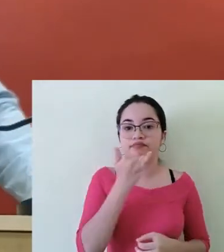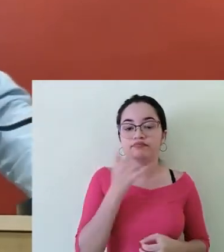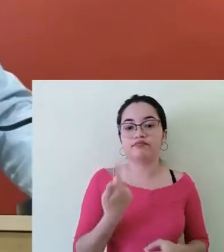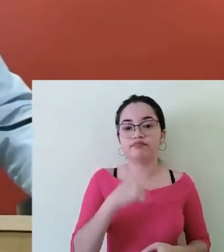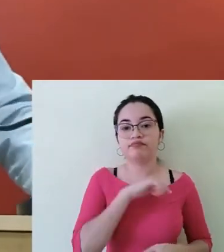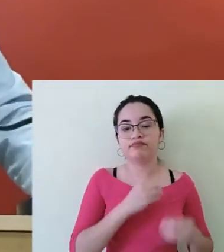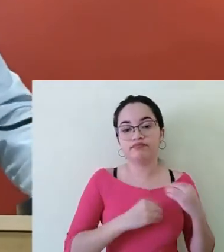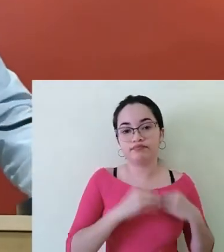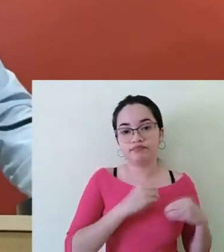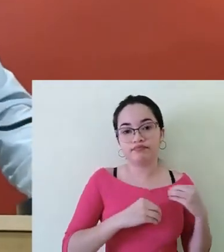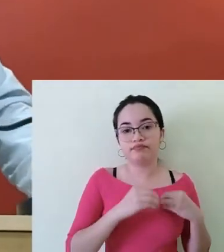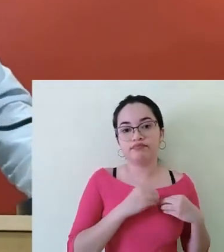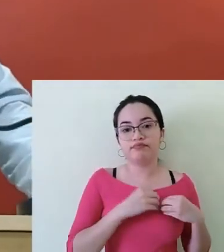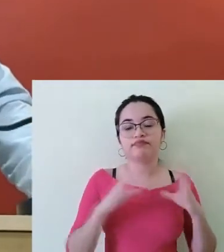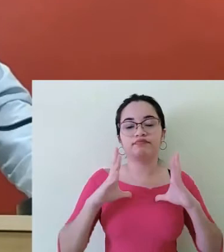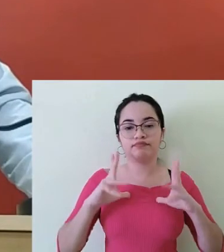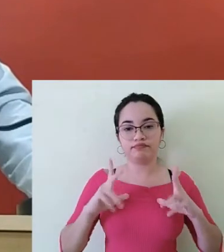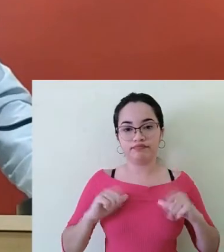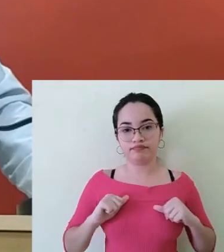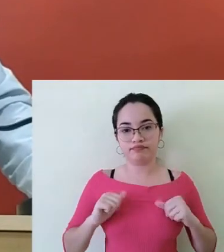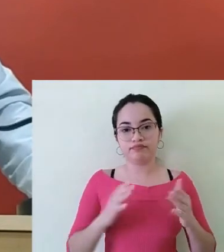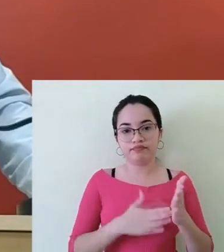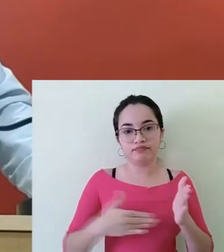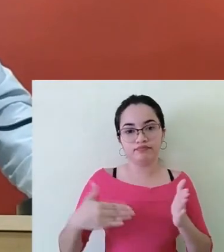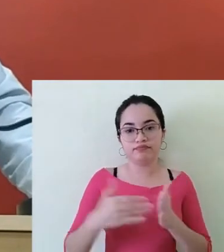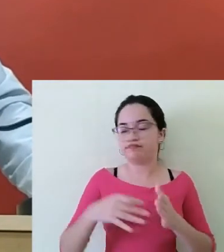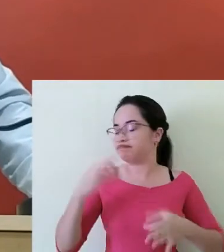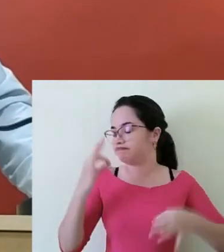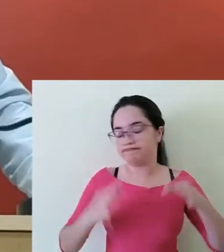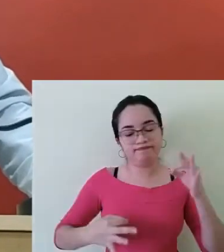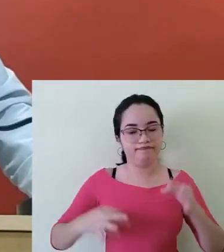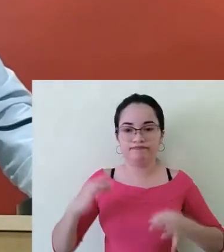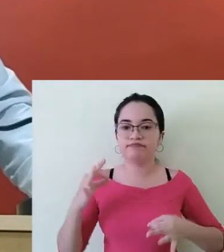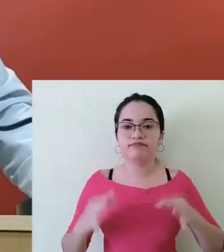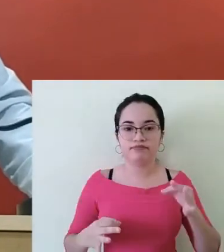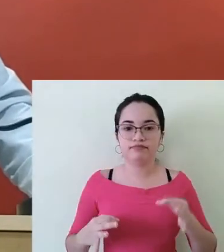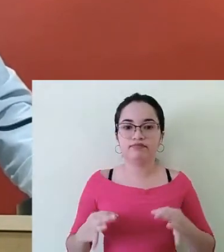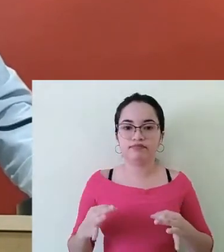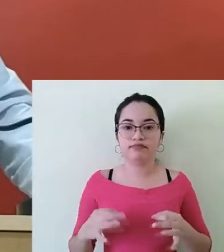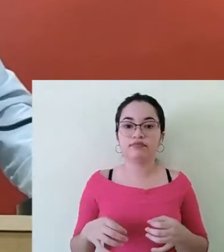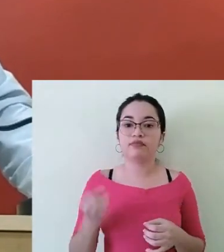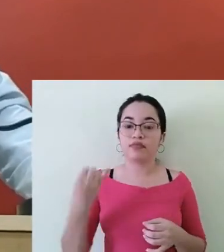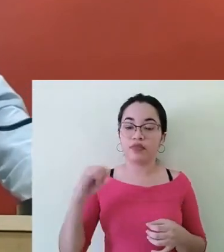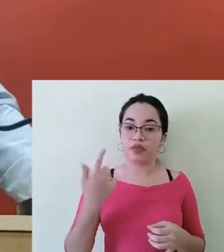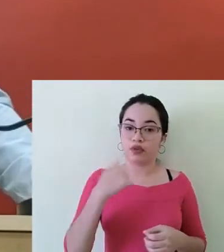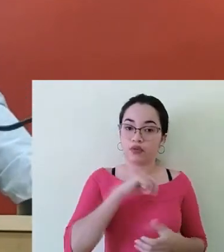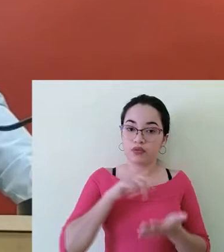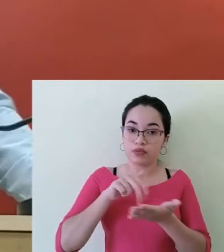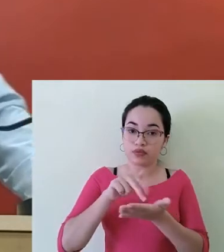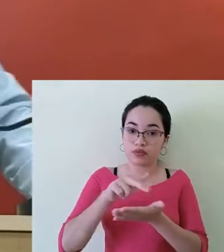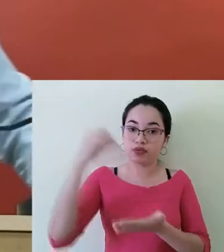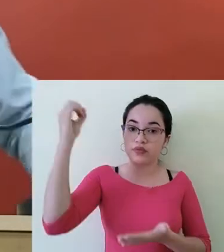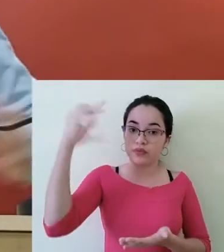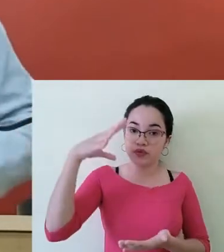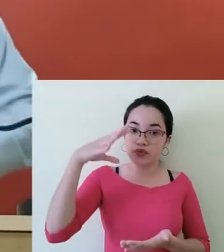para perdoar os nossos pecados e nos purificar de toda a injustiça. Se nós andarmos